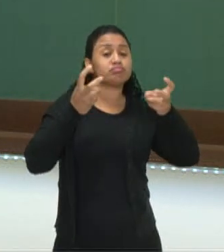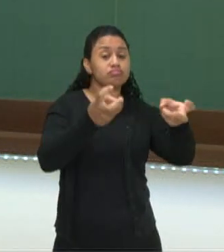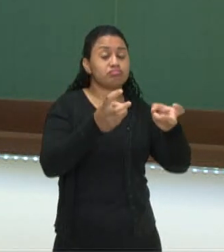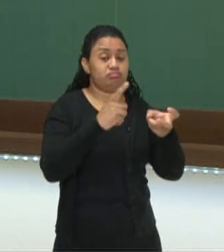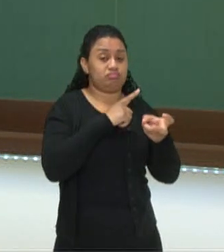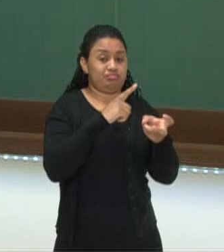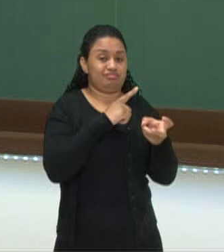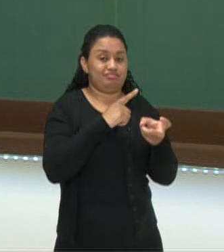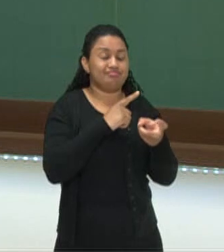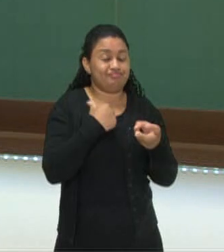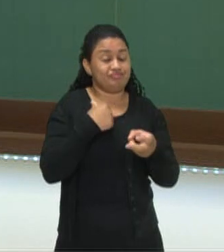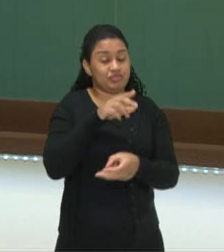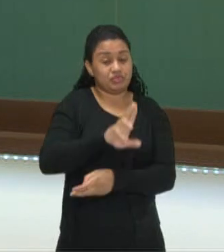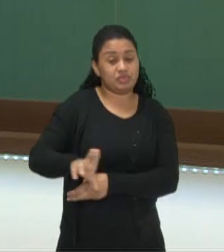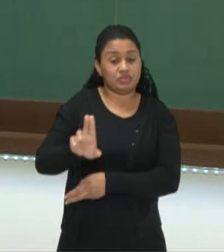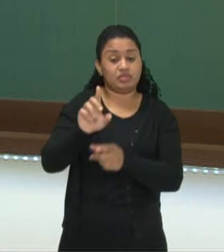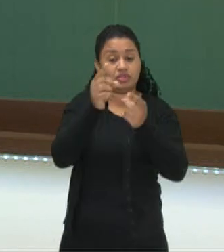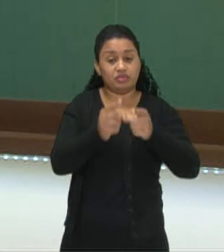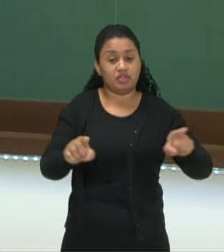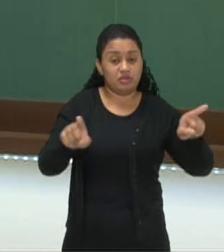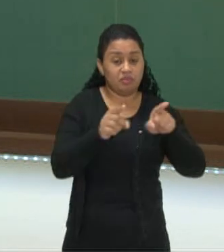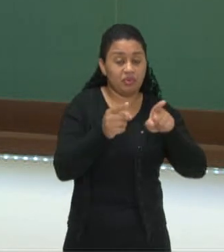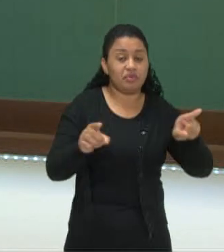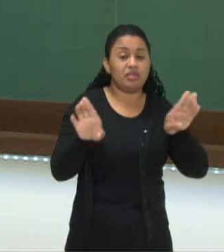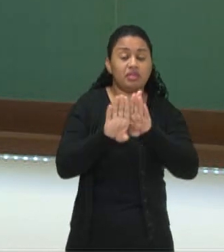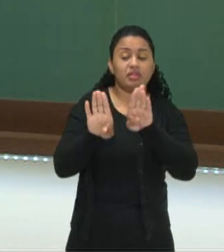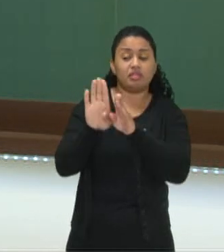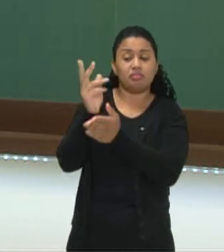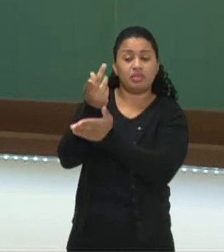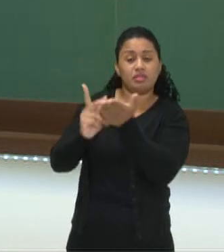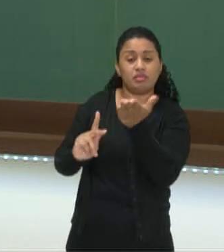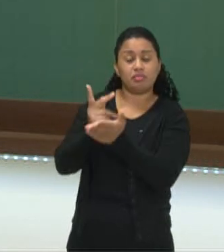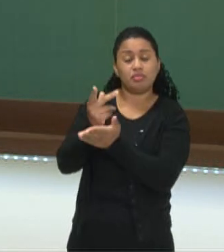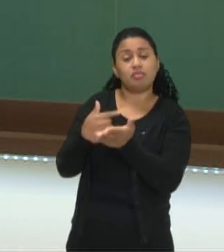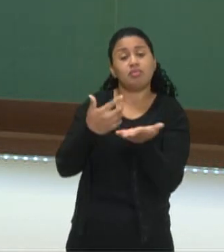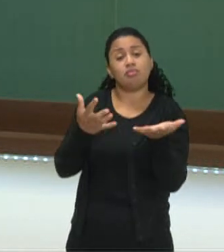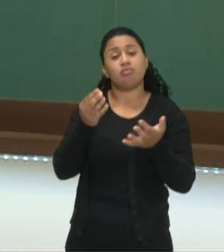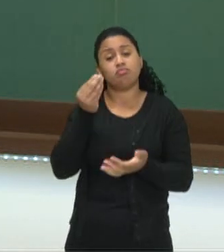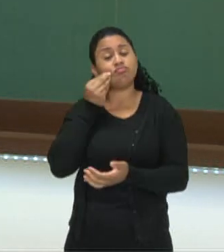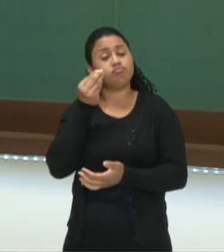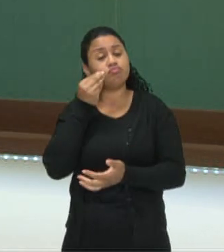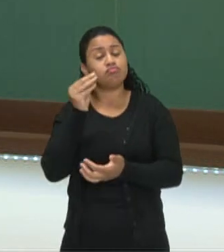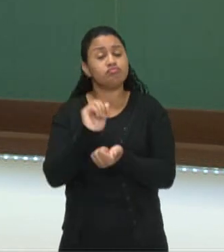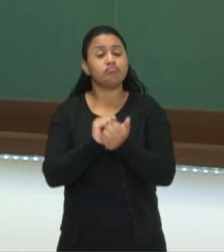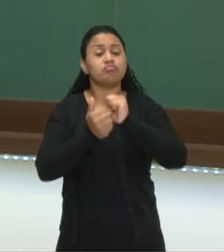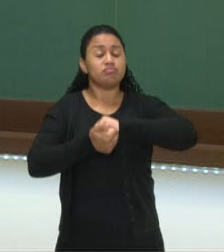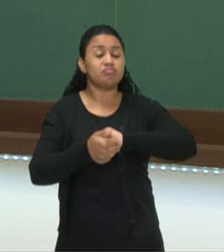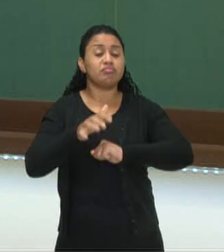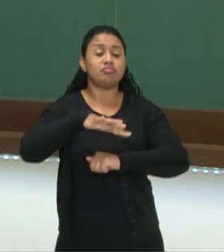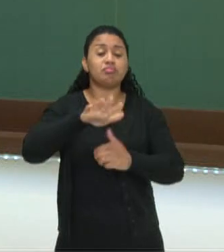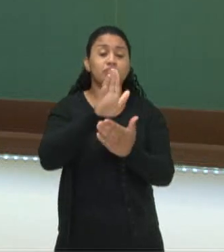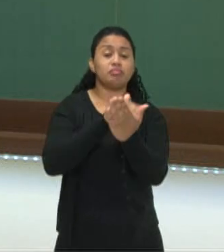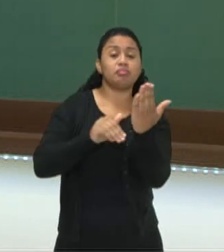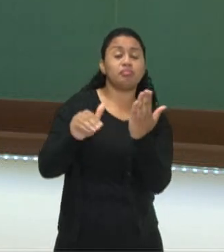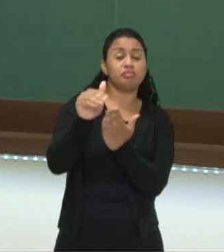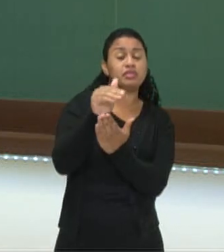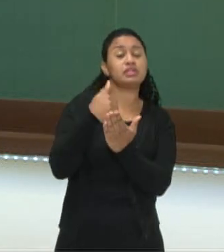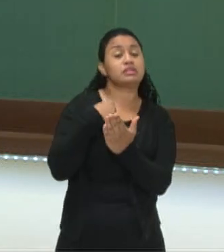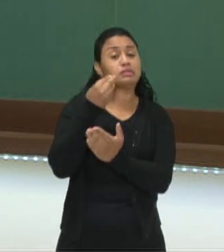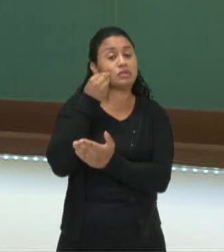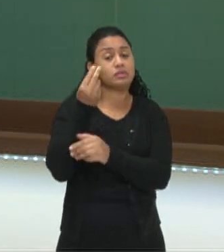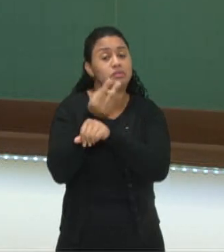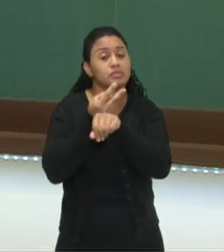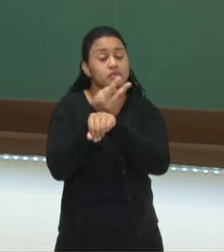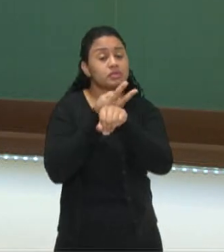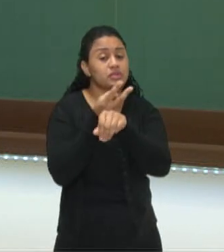dele, porque ele usava muito isso na música e usava muito na poesia, e ele queria tentar adequar isso dentro da pintura e estava tentando procurar alguma